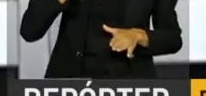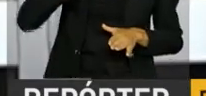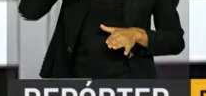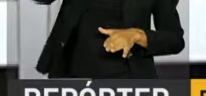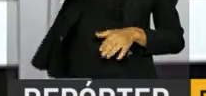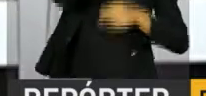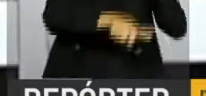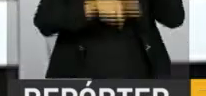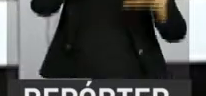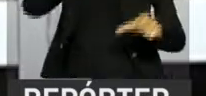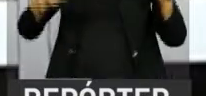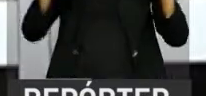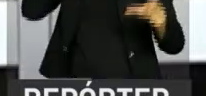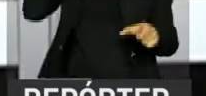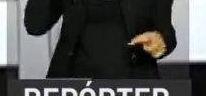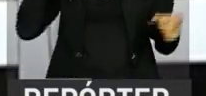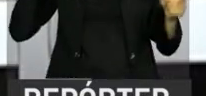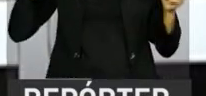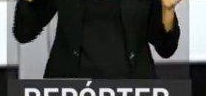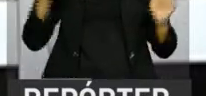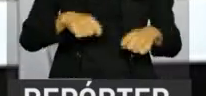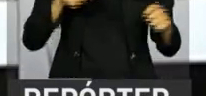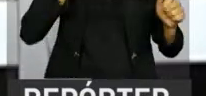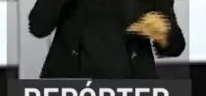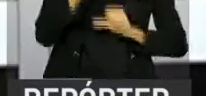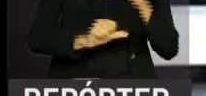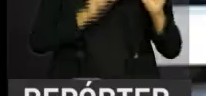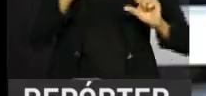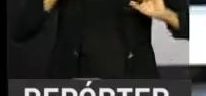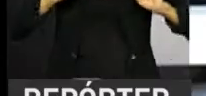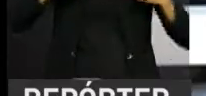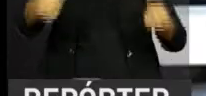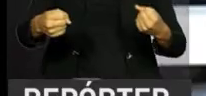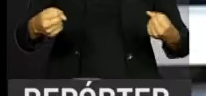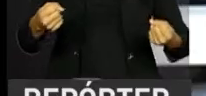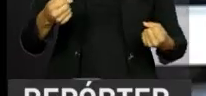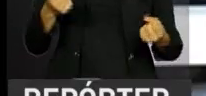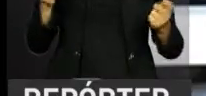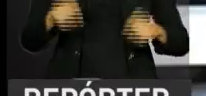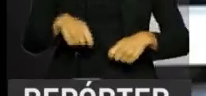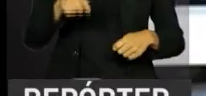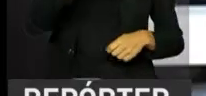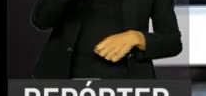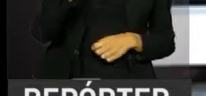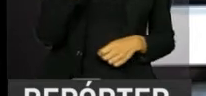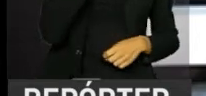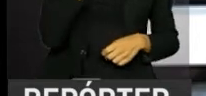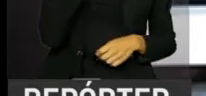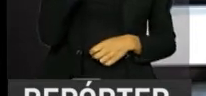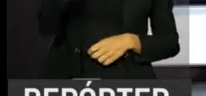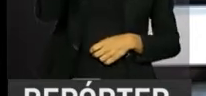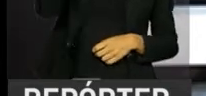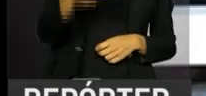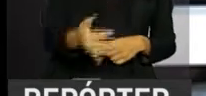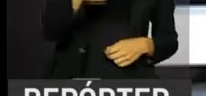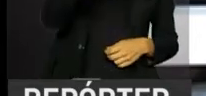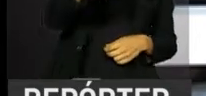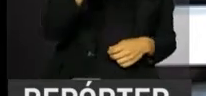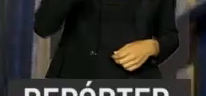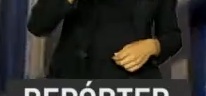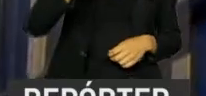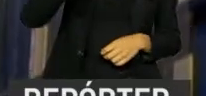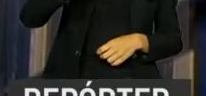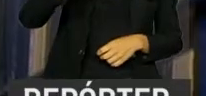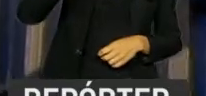sim na cidade para gilmar mendes a iniciativa sinaliza o compromisso do governo federal